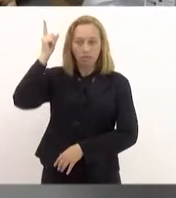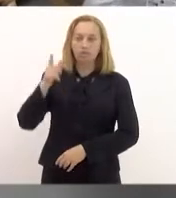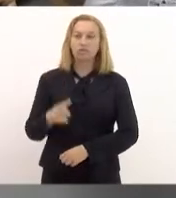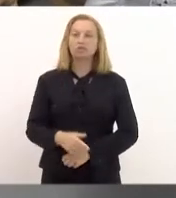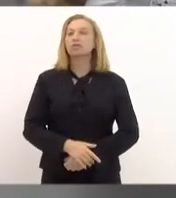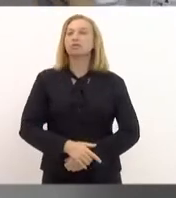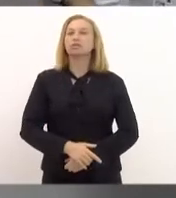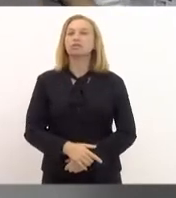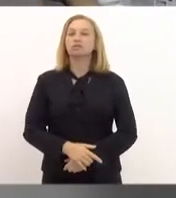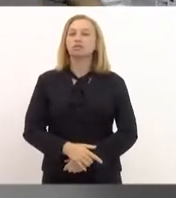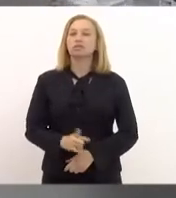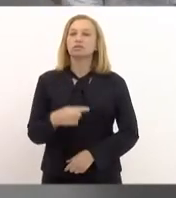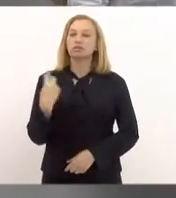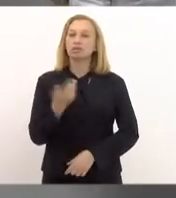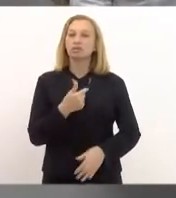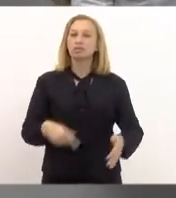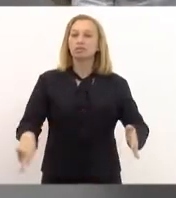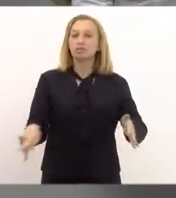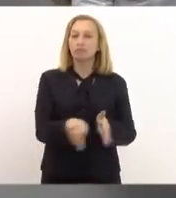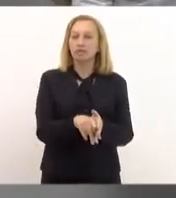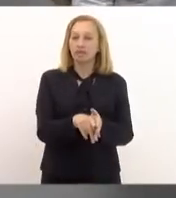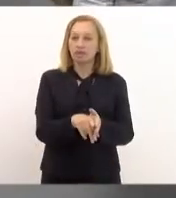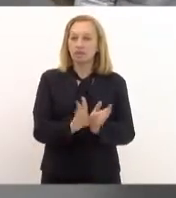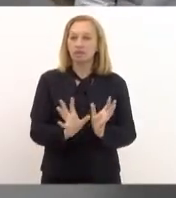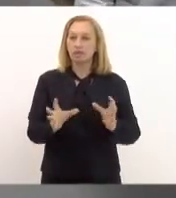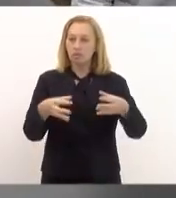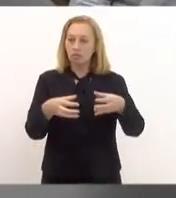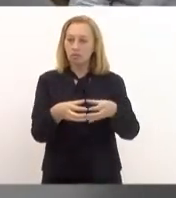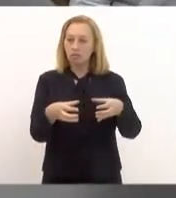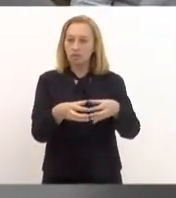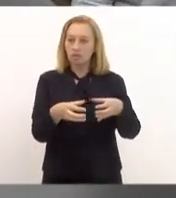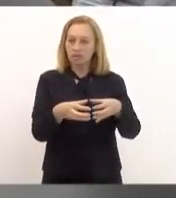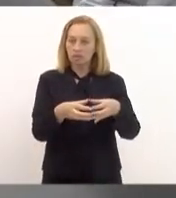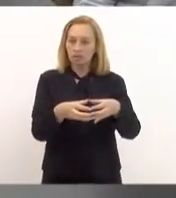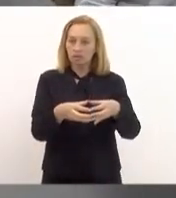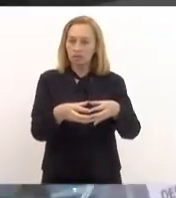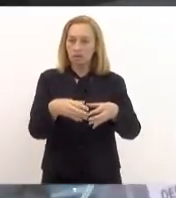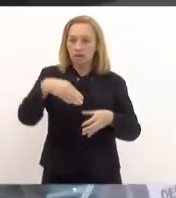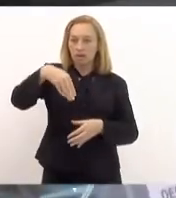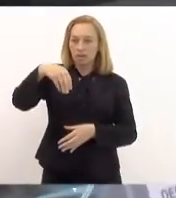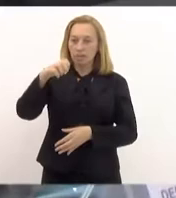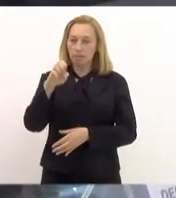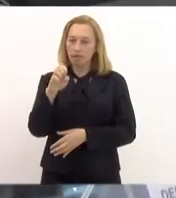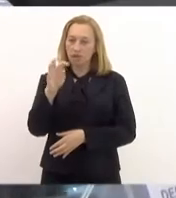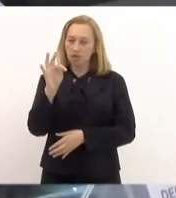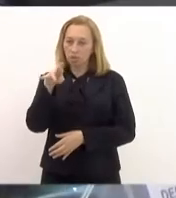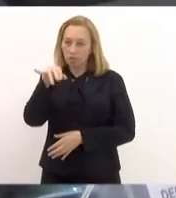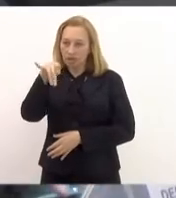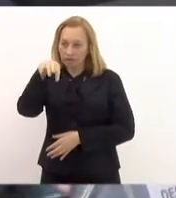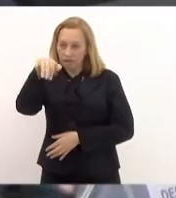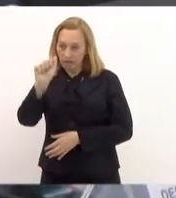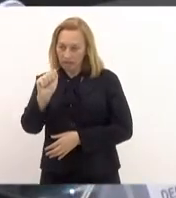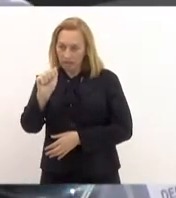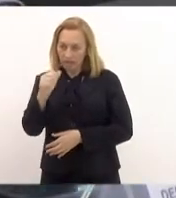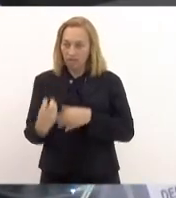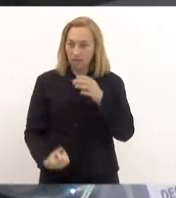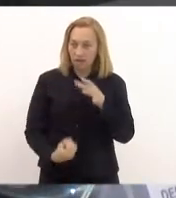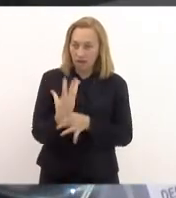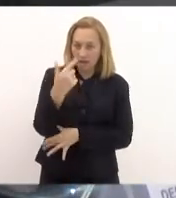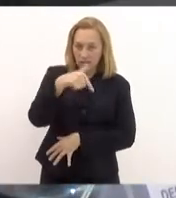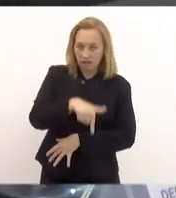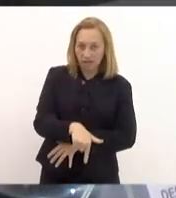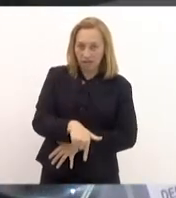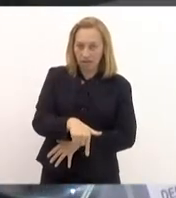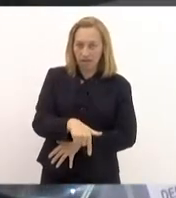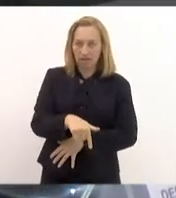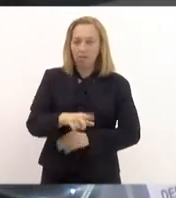Correa da Rocha. Nós somos membros da comissão da região metropolitana, comissão que foi constituída aqui na Assembleia